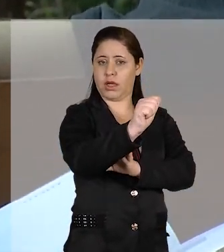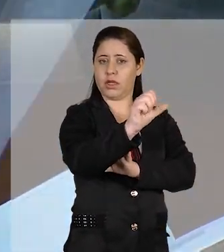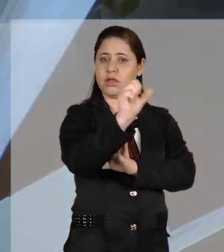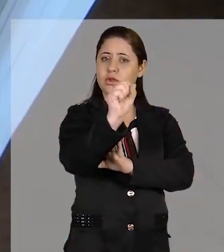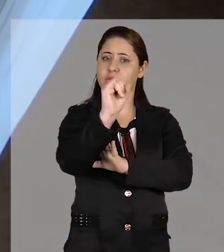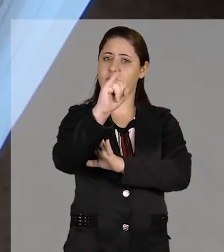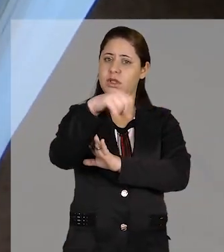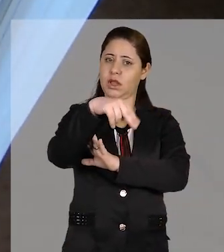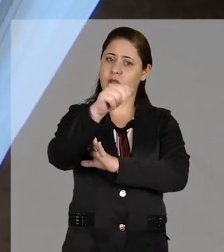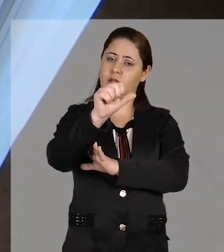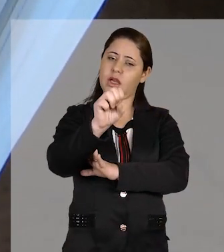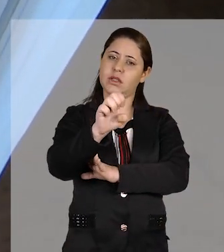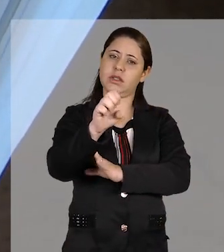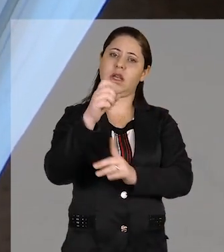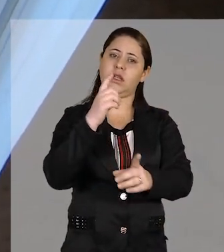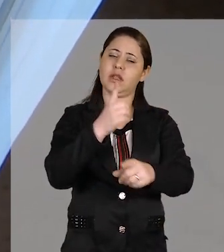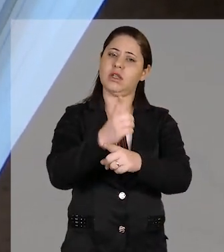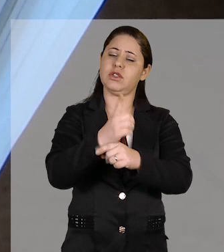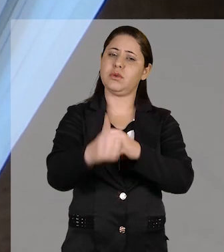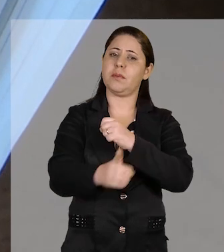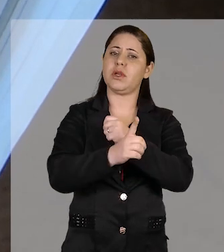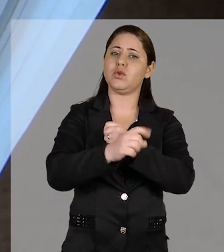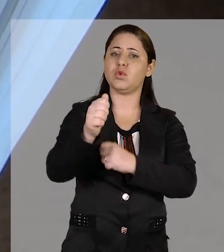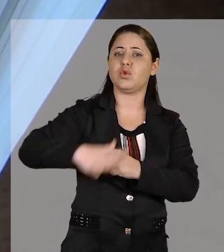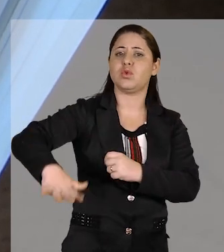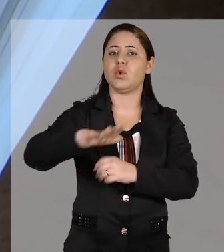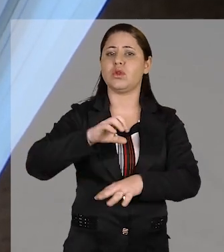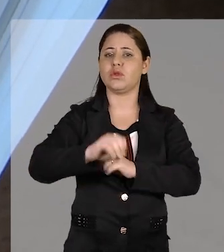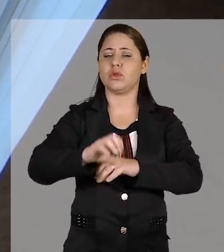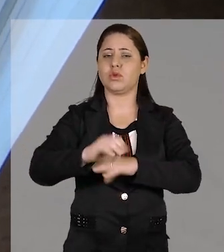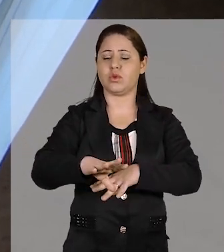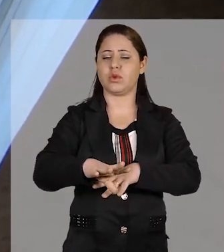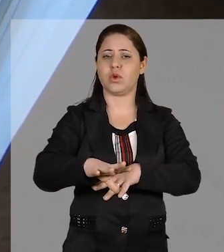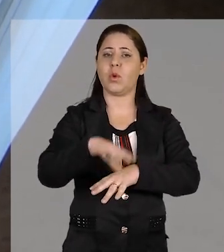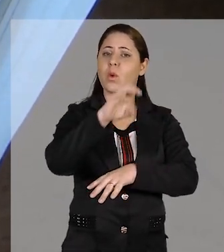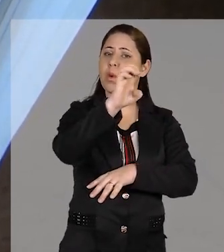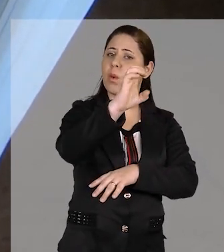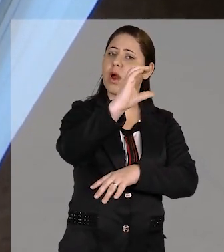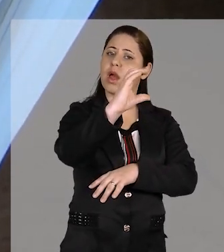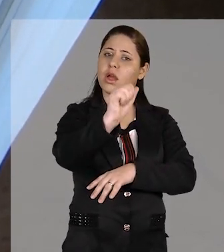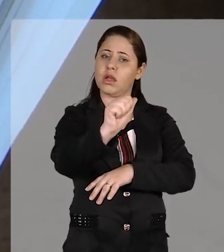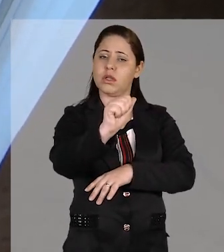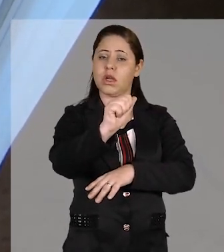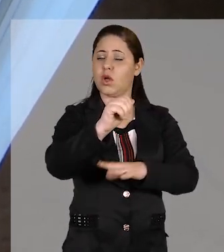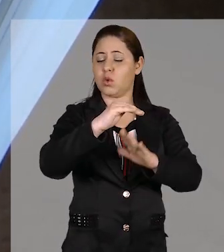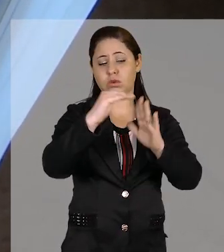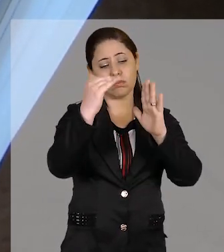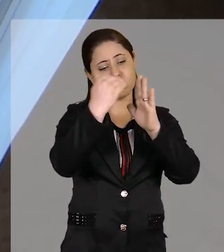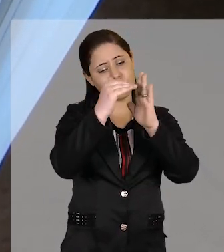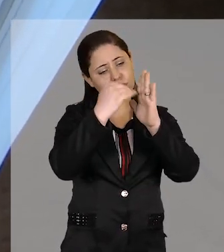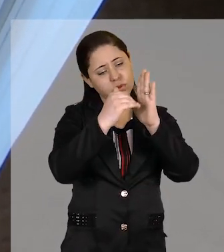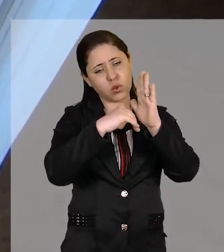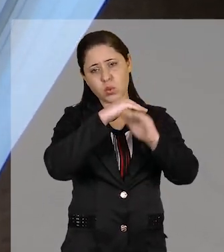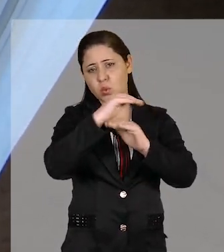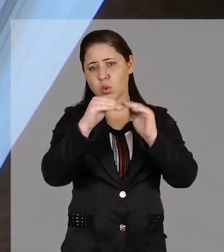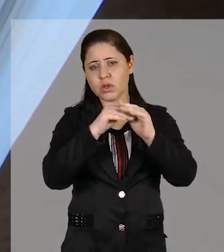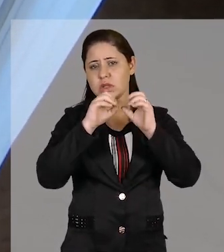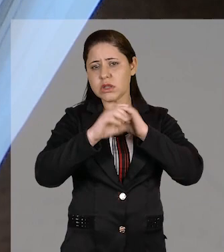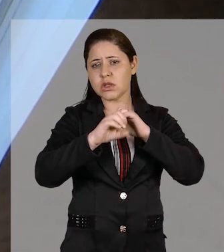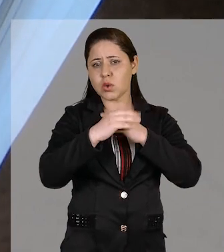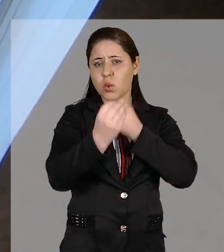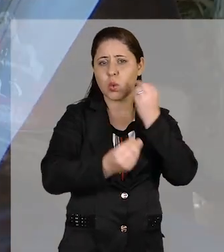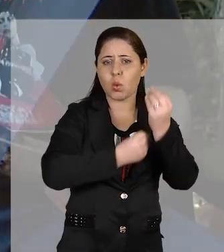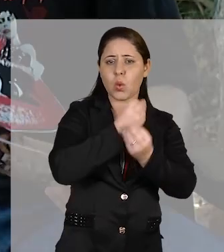O SINASE é o Sistema Nacional de Atendimento Socioeducativo. O ECA, ele traz todos os princípios da medida socioeducativa.